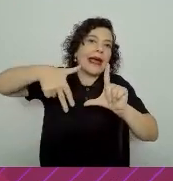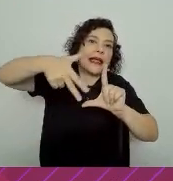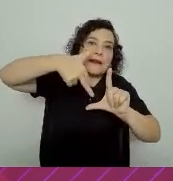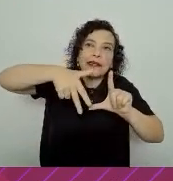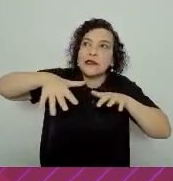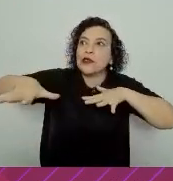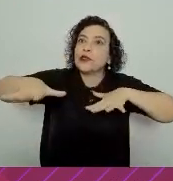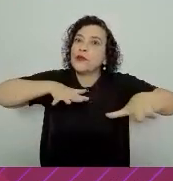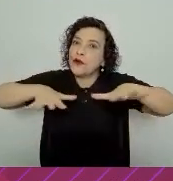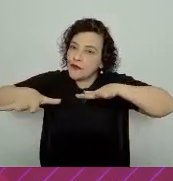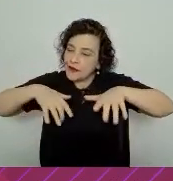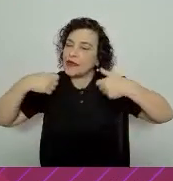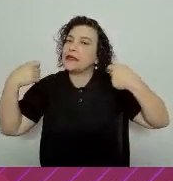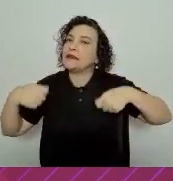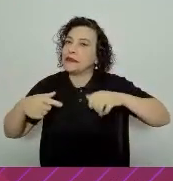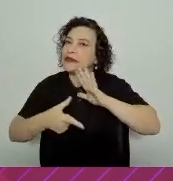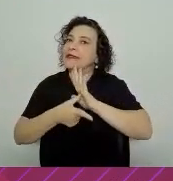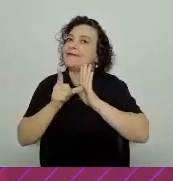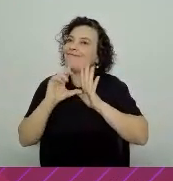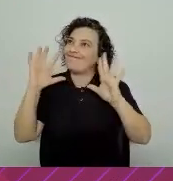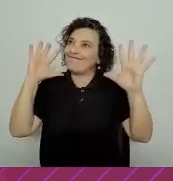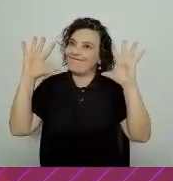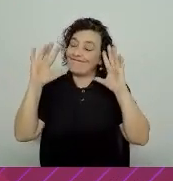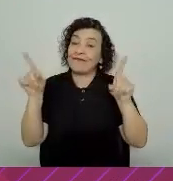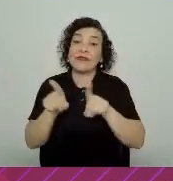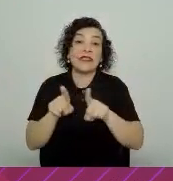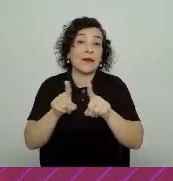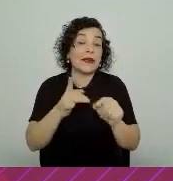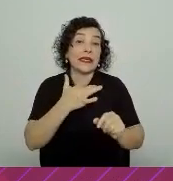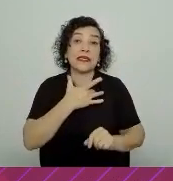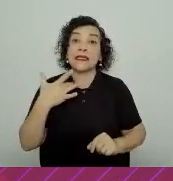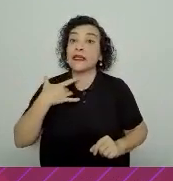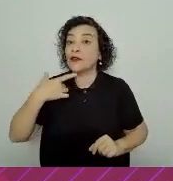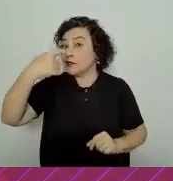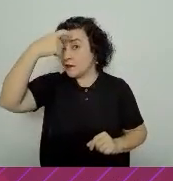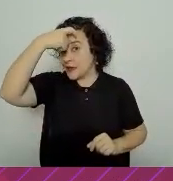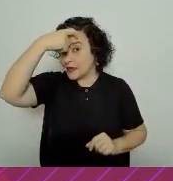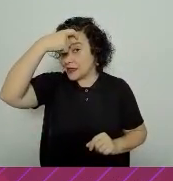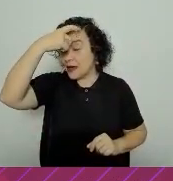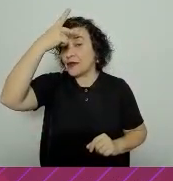nós temos que pensar nisso saúde mental das pessoas